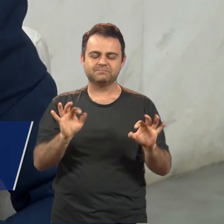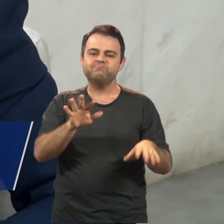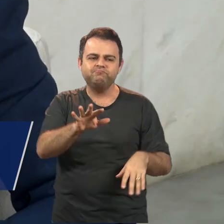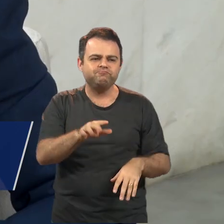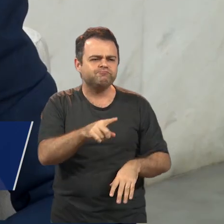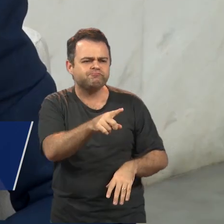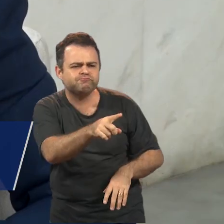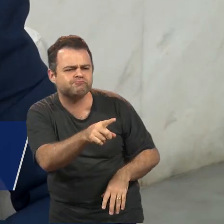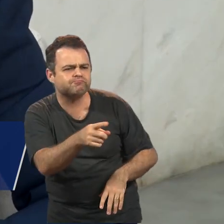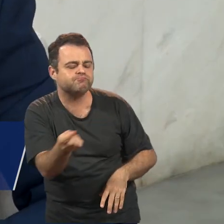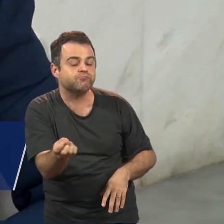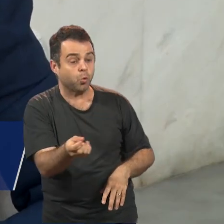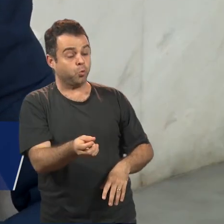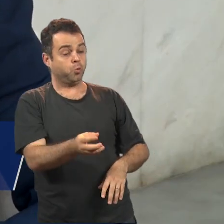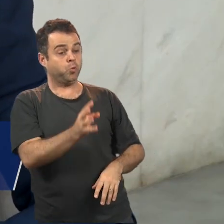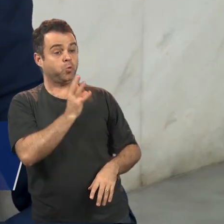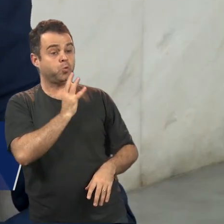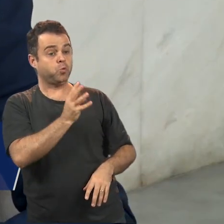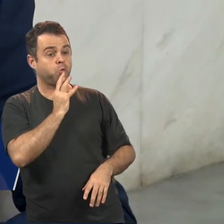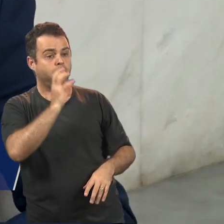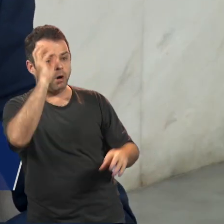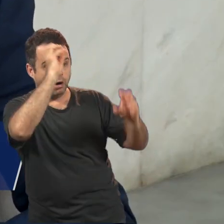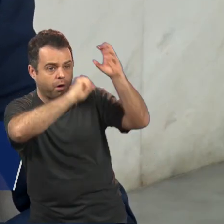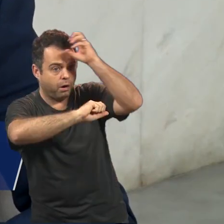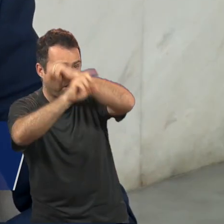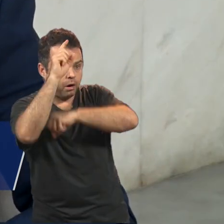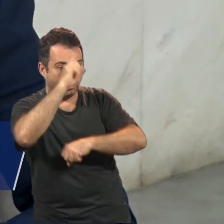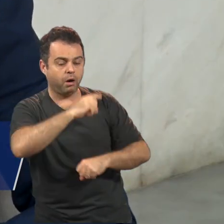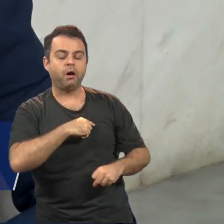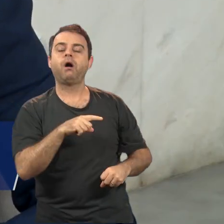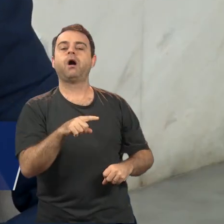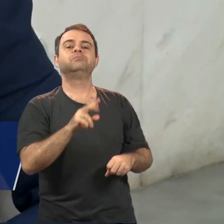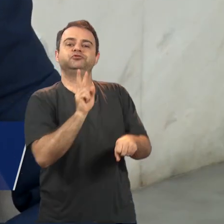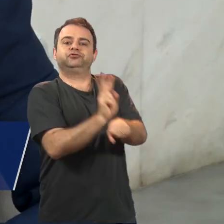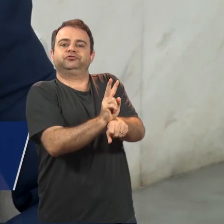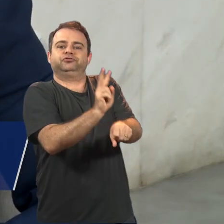você aprende a preservar aquilo. Então, eu aprendi a amar Rio